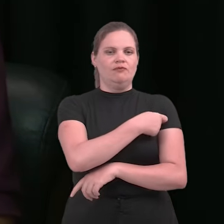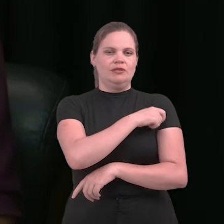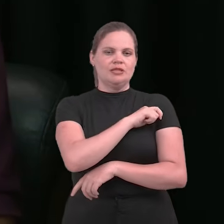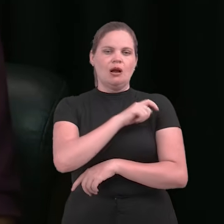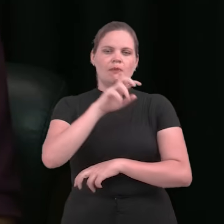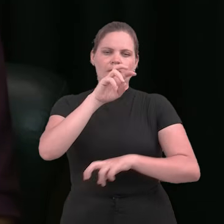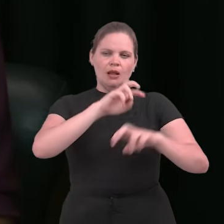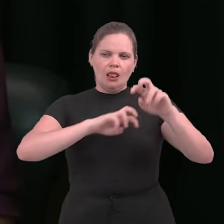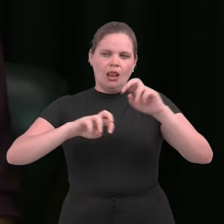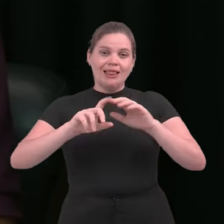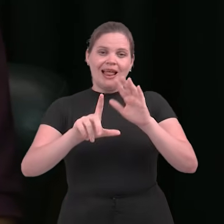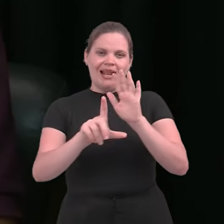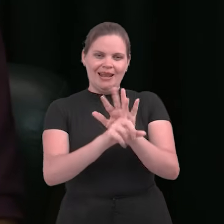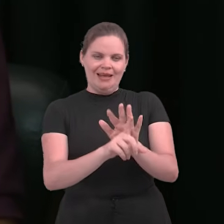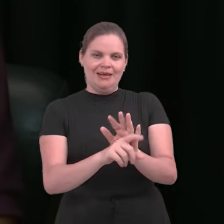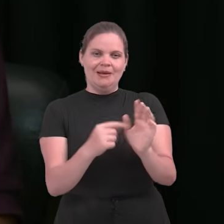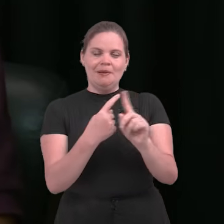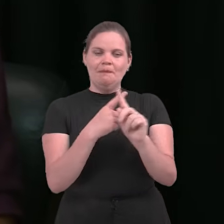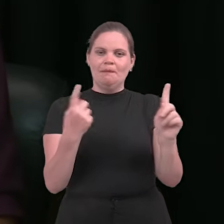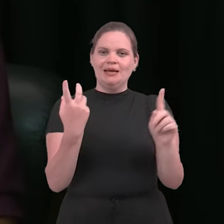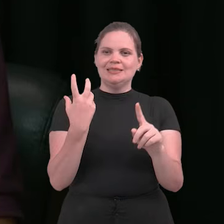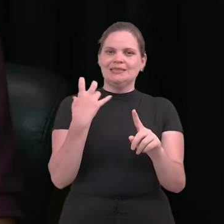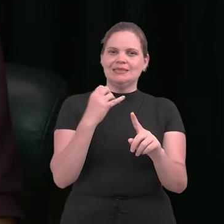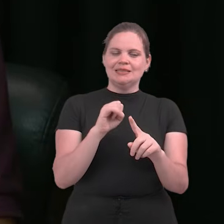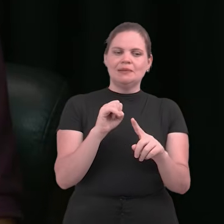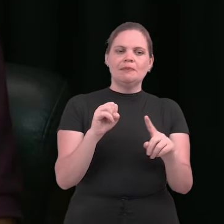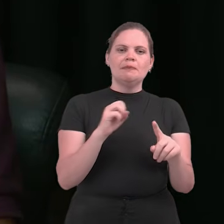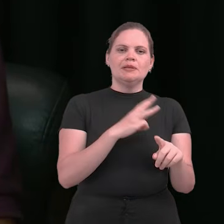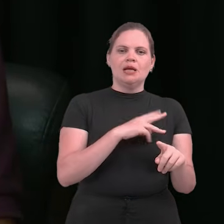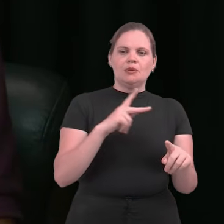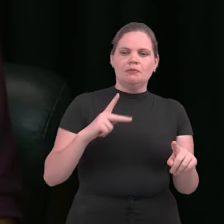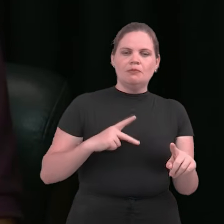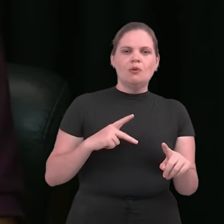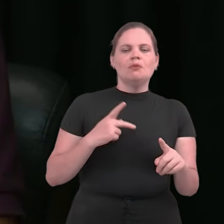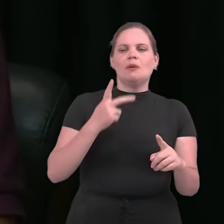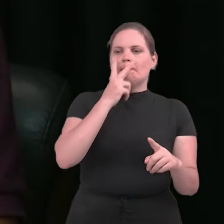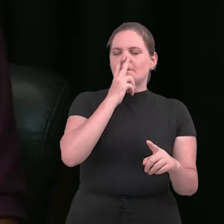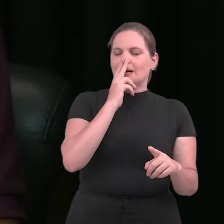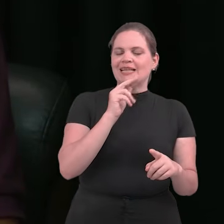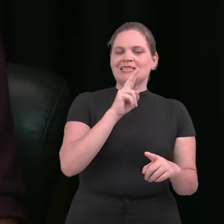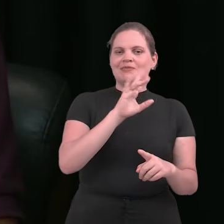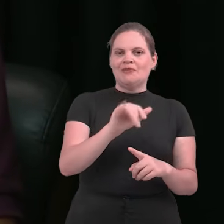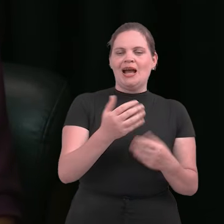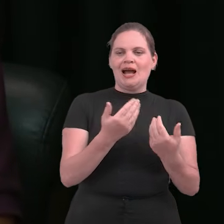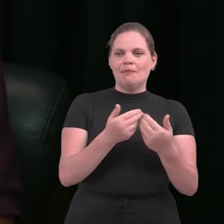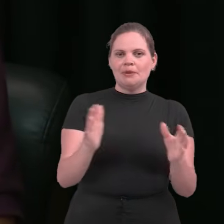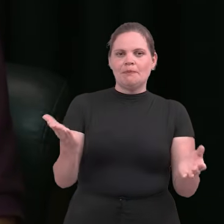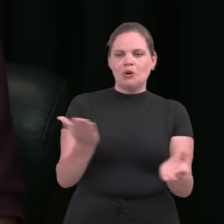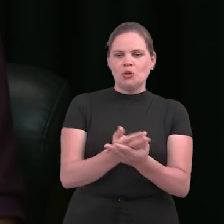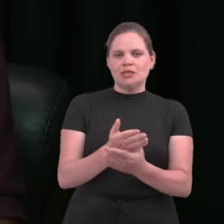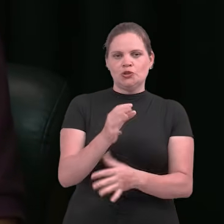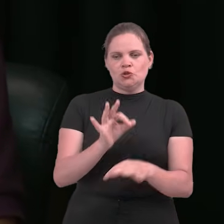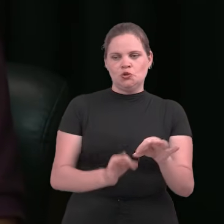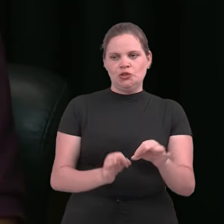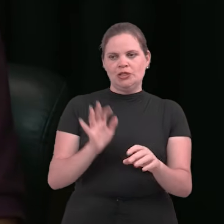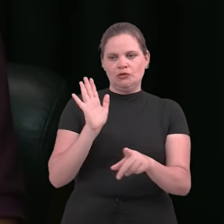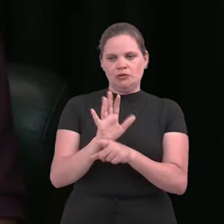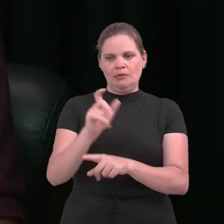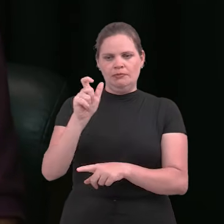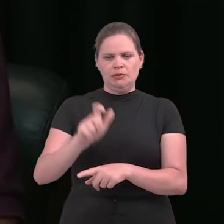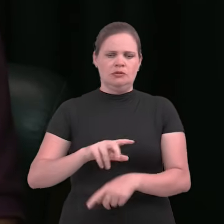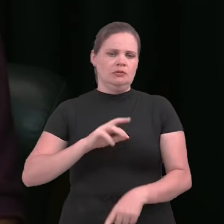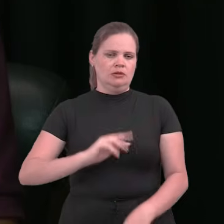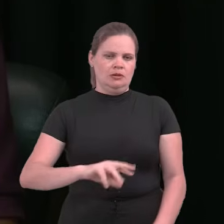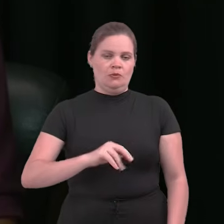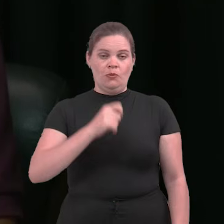entendem que o Ministério Público entra na justiça por alguém. Sim, Isso o Ministério Público não faz. Mas nós, do setor de atendimento ao público, temos que estar